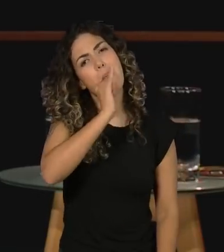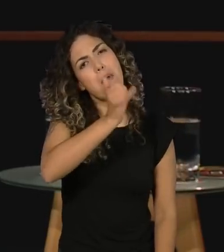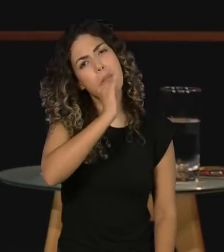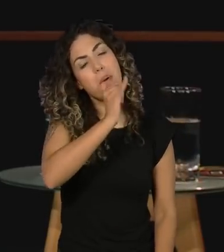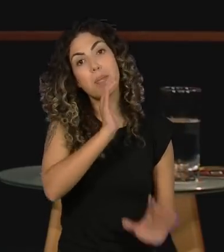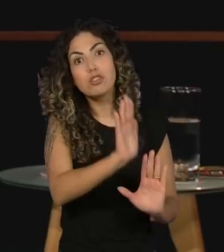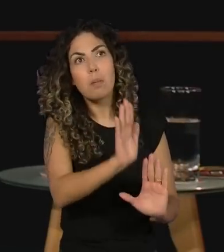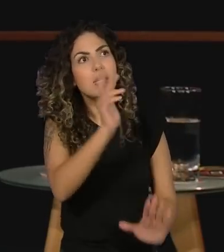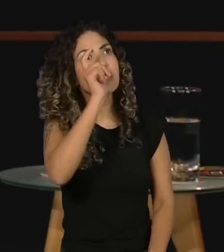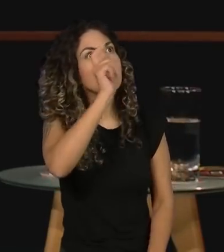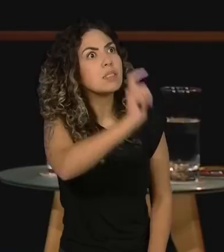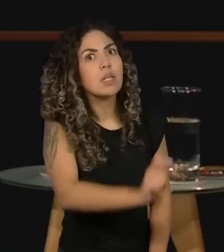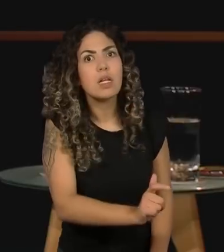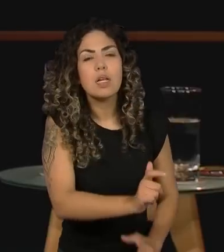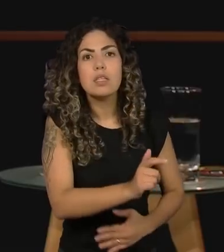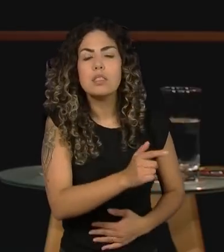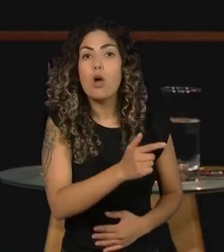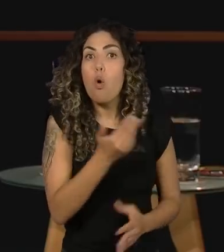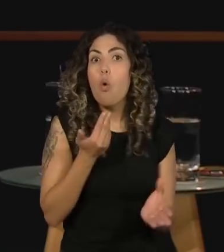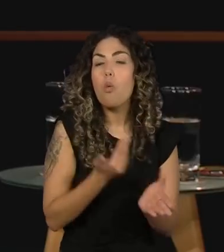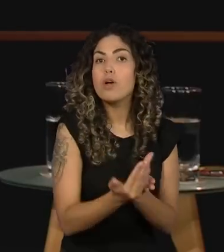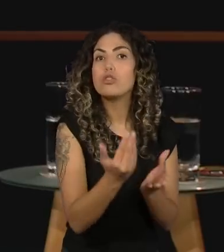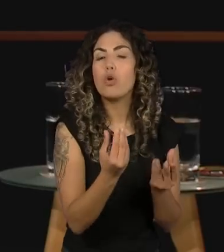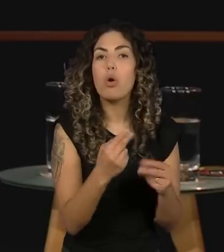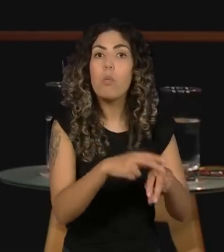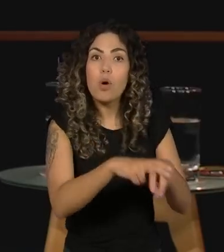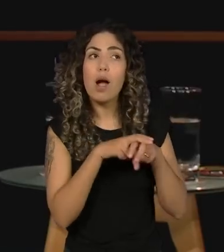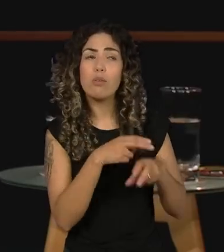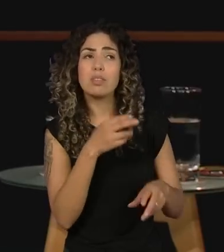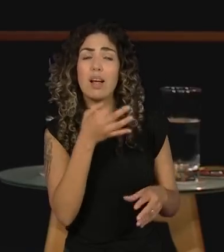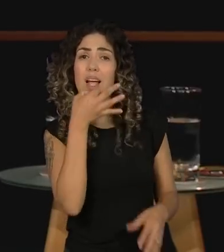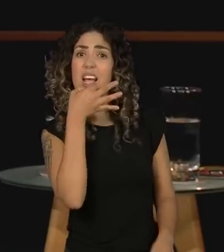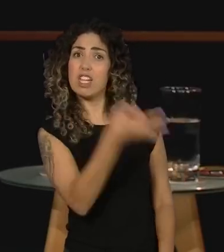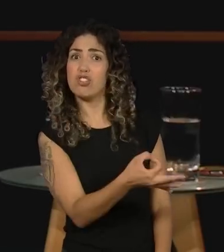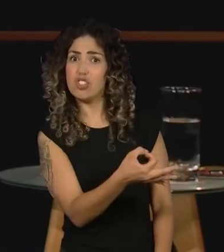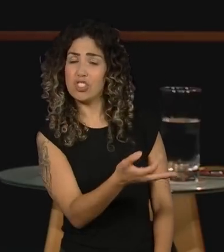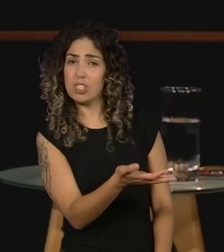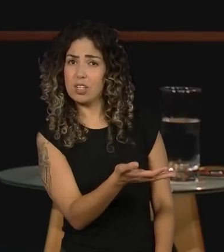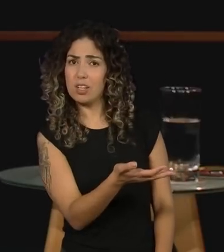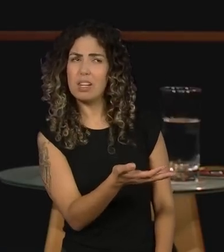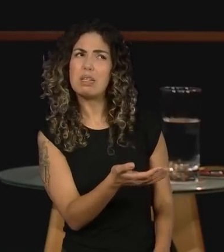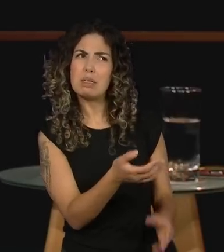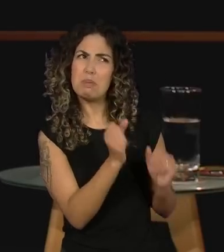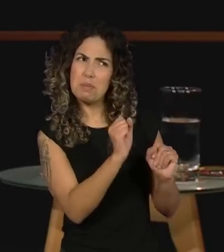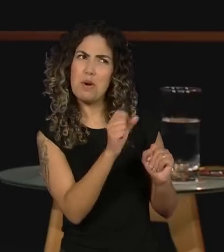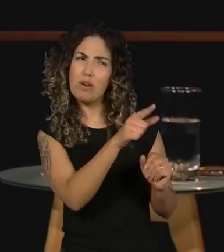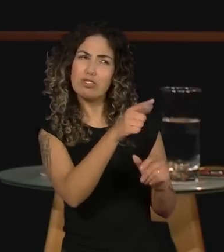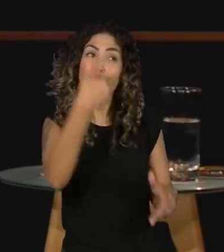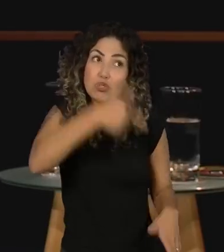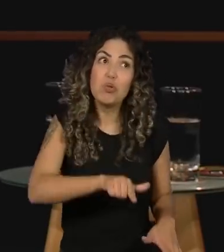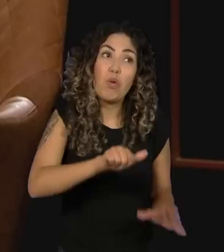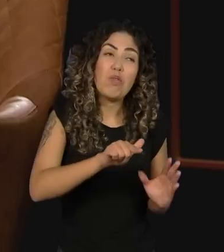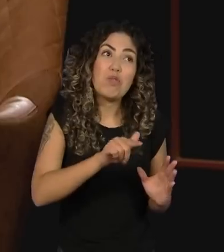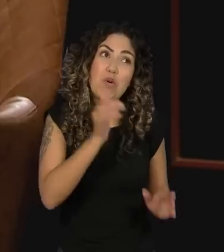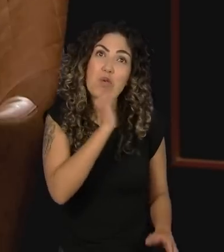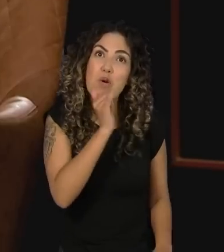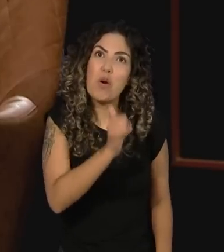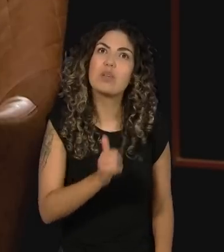interessante, tudo começou com uma crítica a você, né, num programa de televisão. Queria que você contasse de novo essa história.